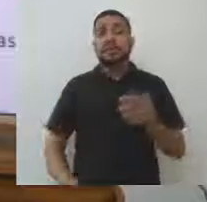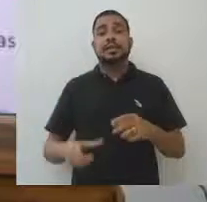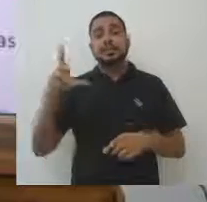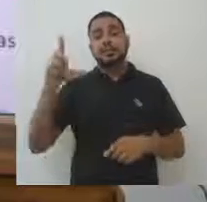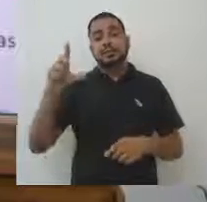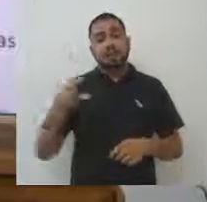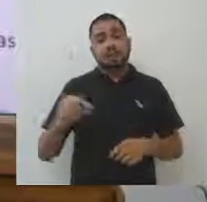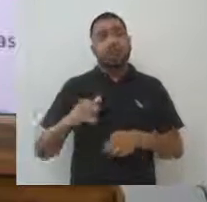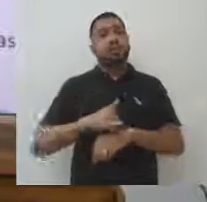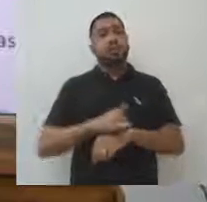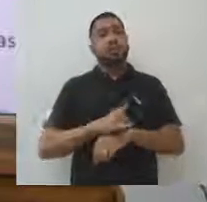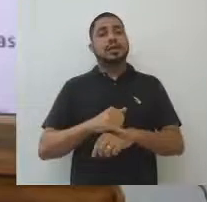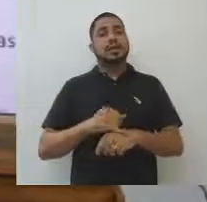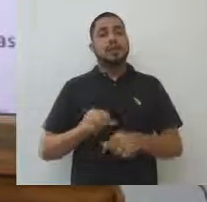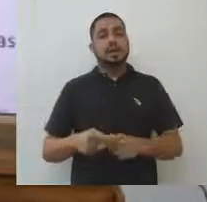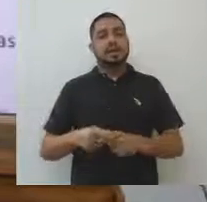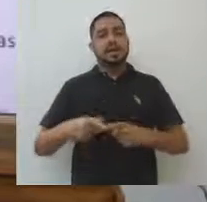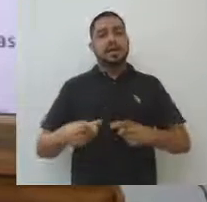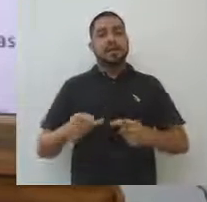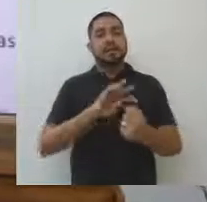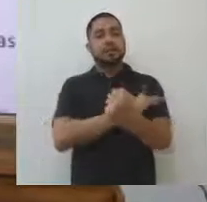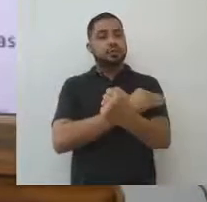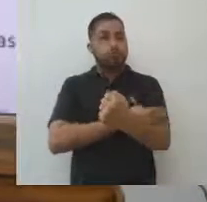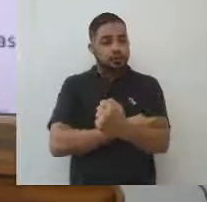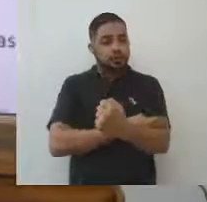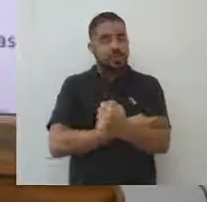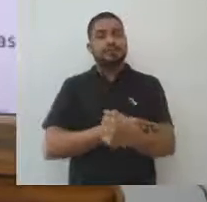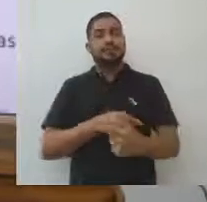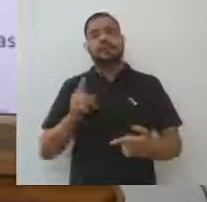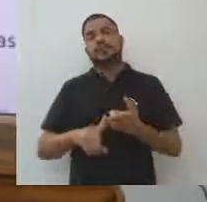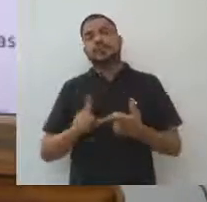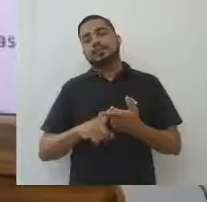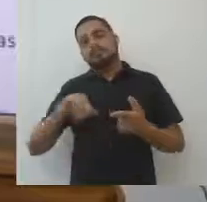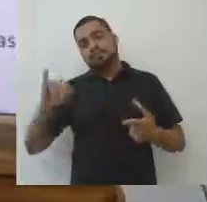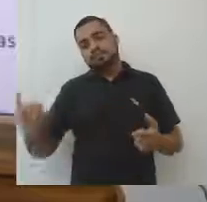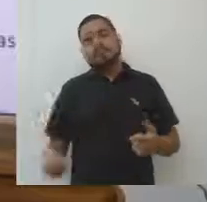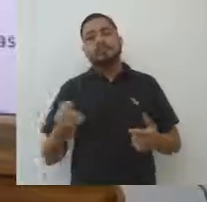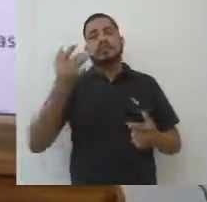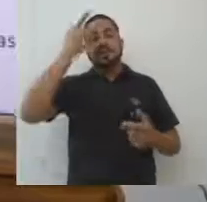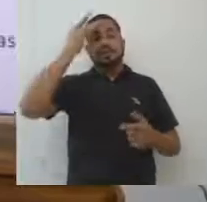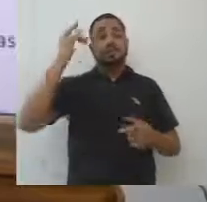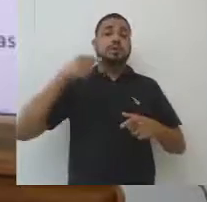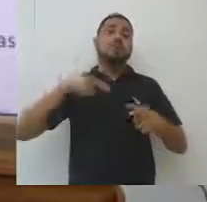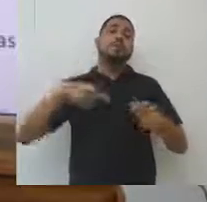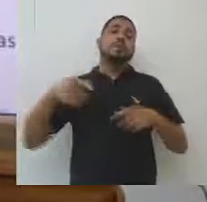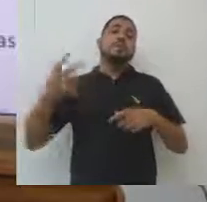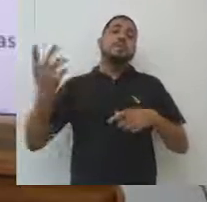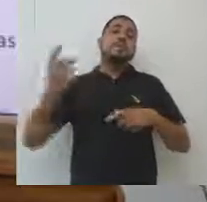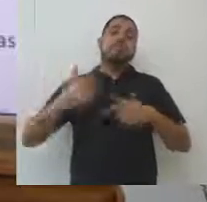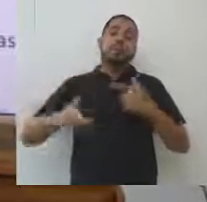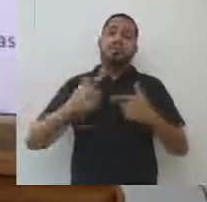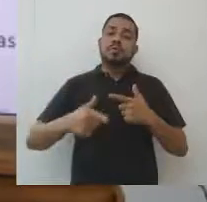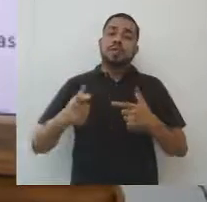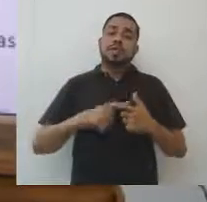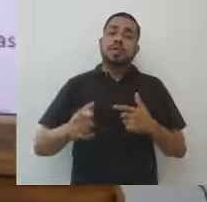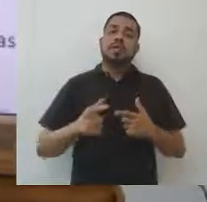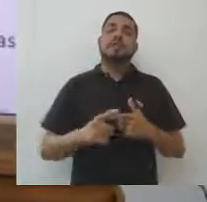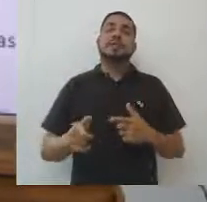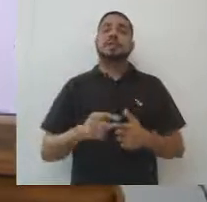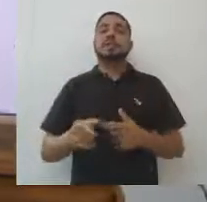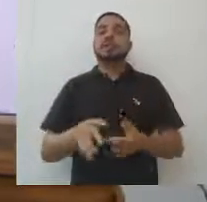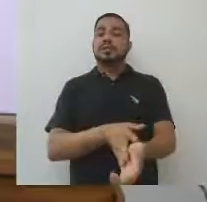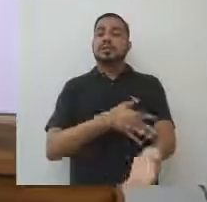diminua a gordura e aumente a massa muscular. Tem o benefício para as pessoas com problema circulatório e também de